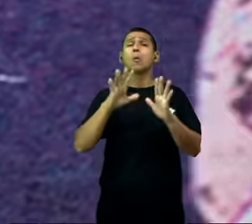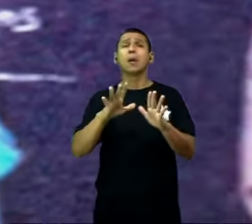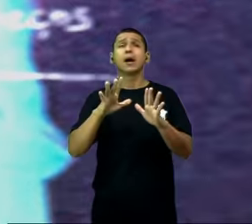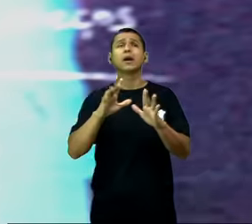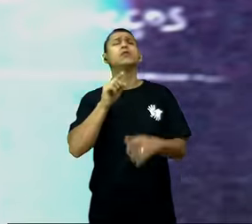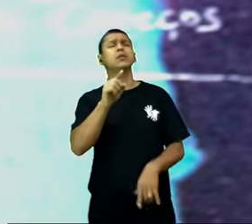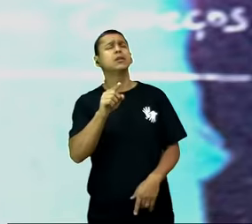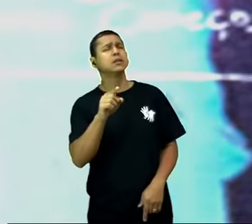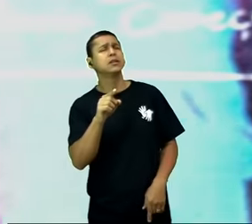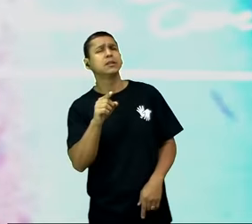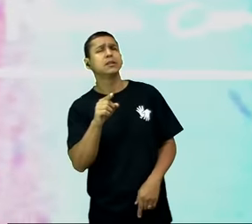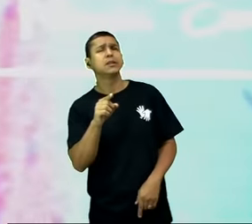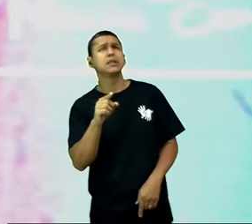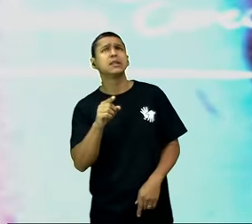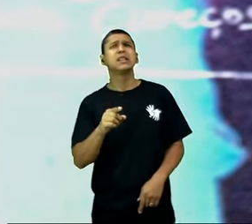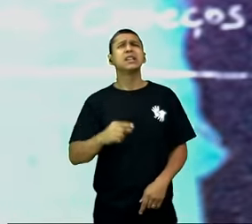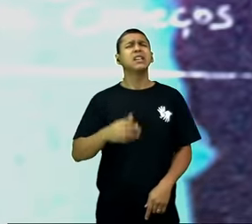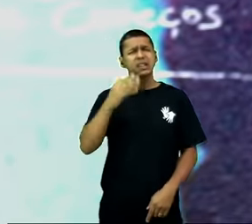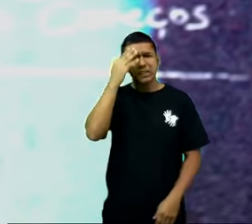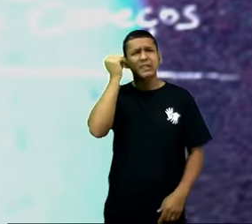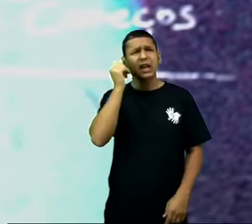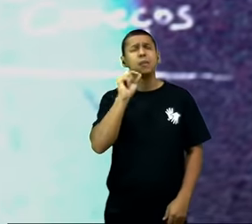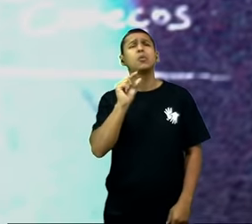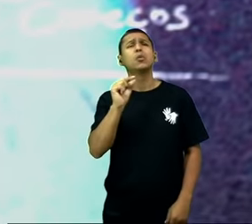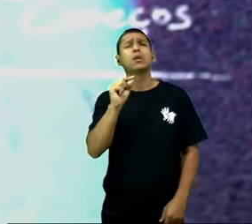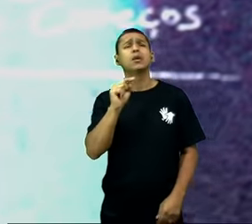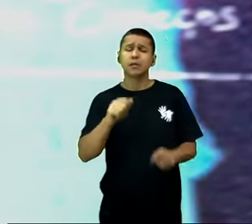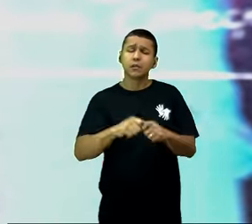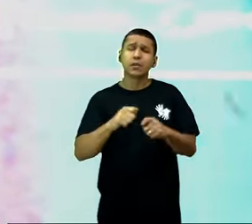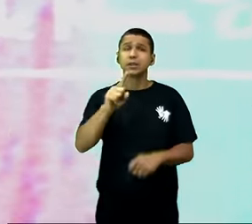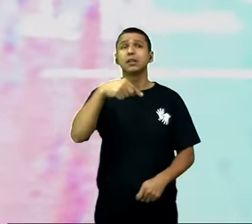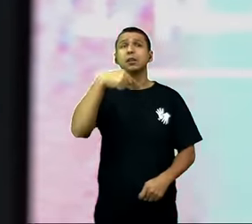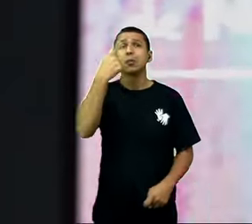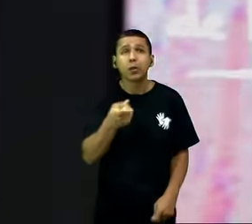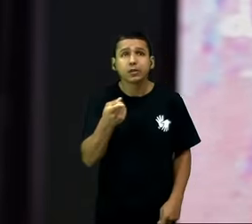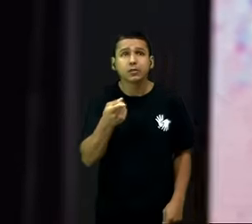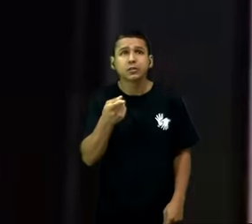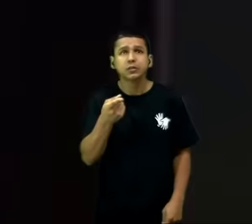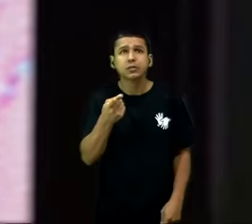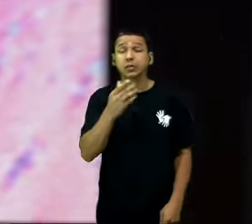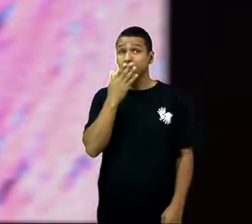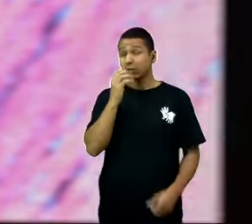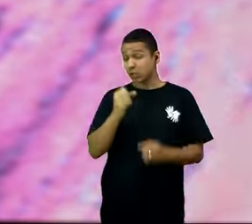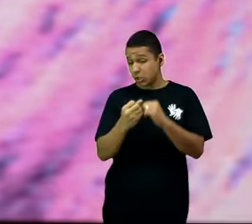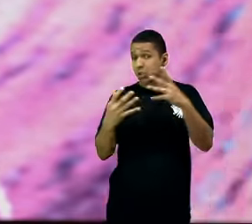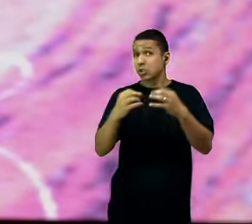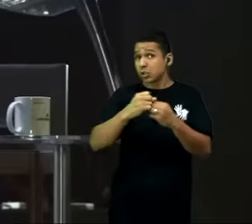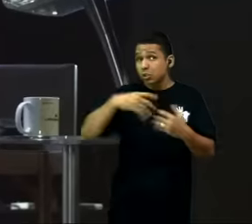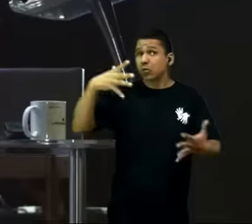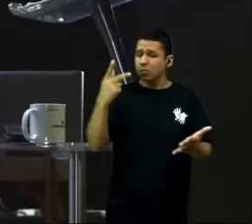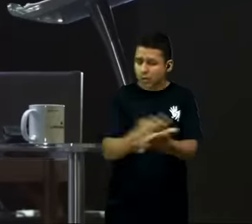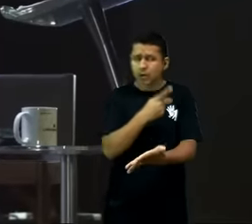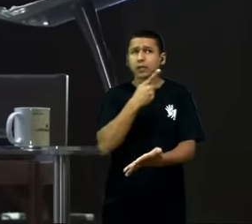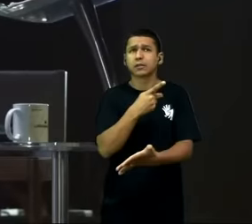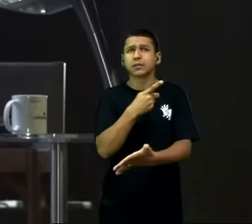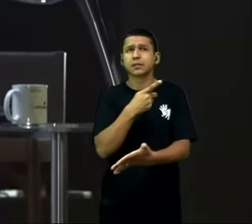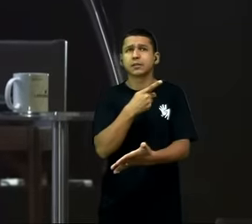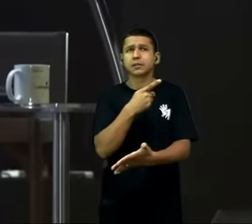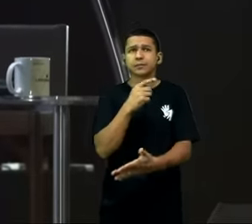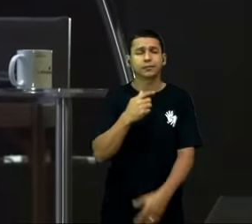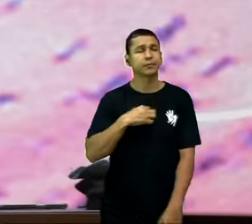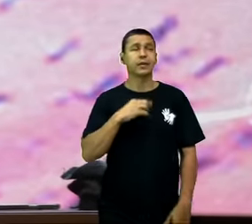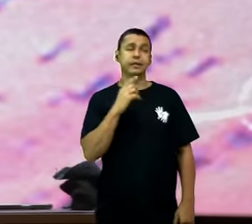gente que está pedindo a Deus para ser milionário e não sabe nem para que quer dinheiro. Olha o silêncio da morte, ó. Ó, a gente olhando para o lado